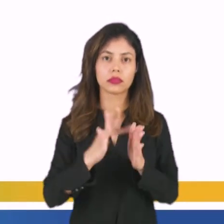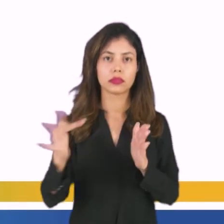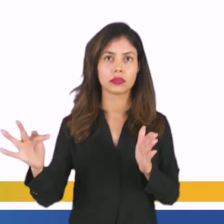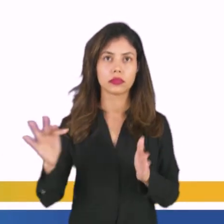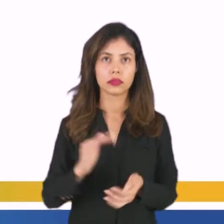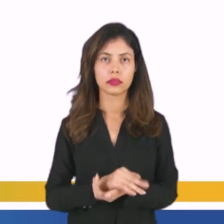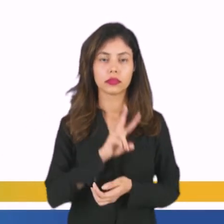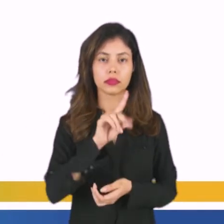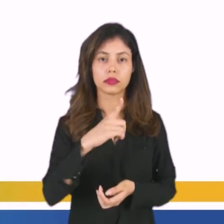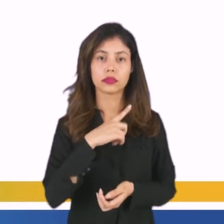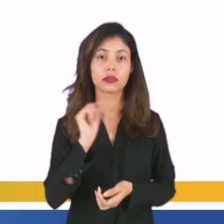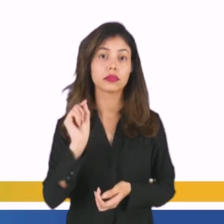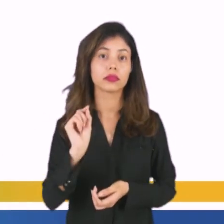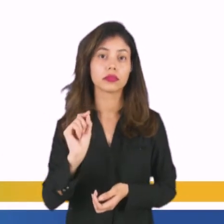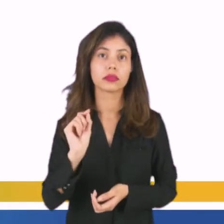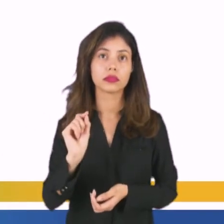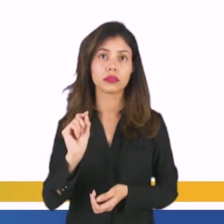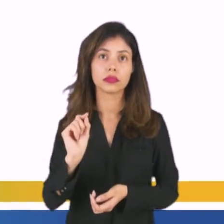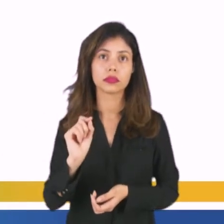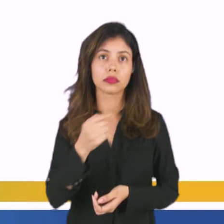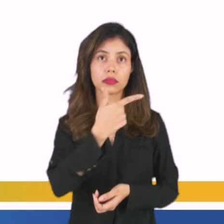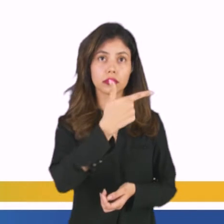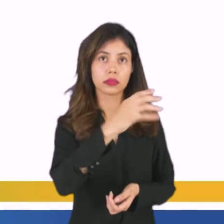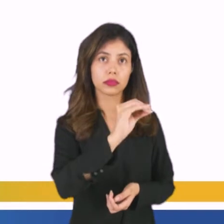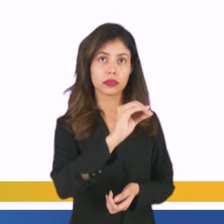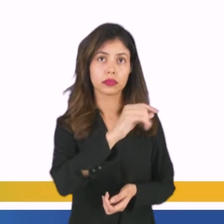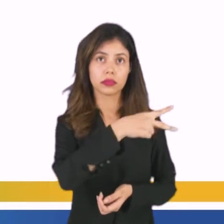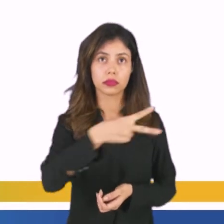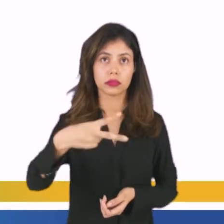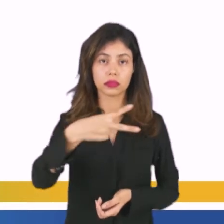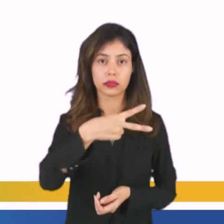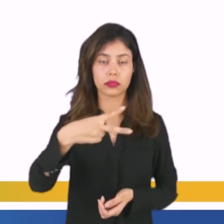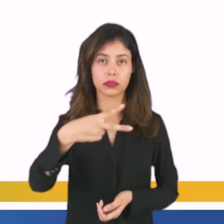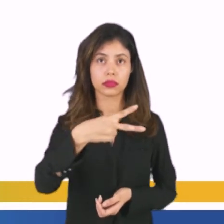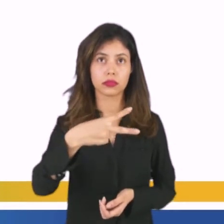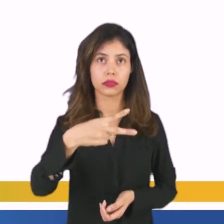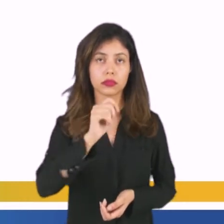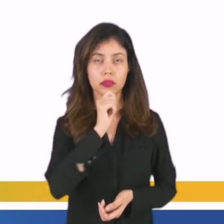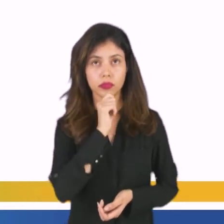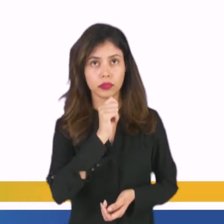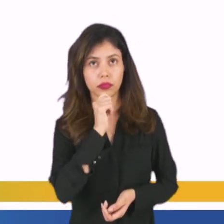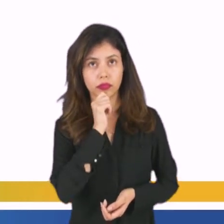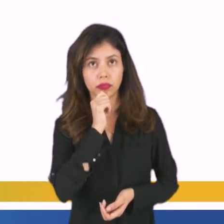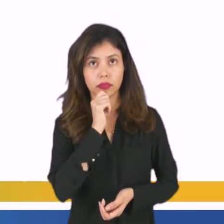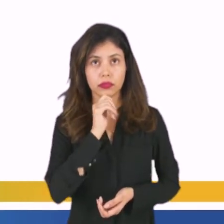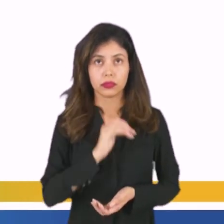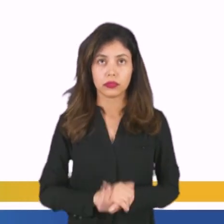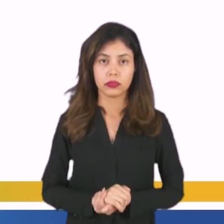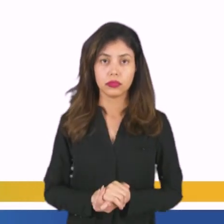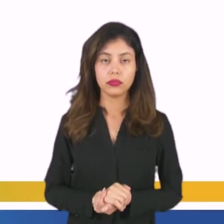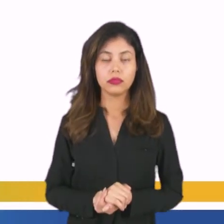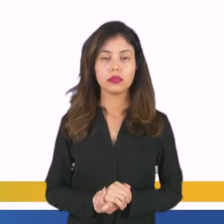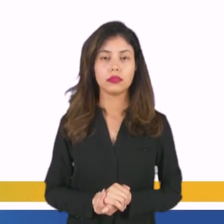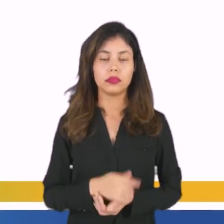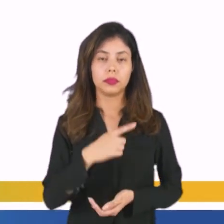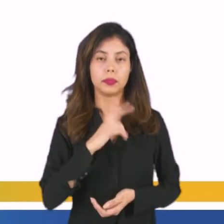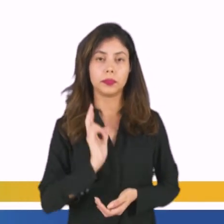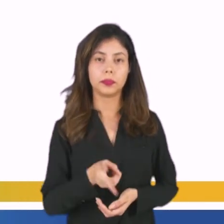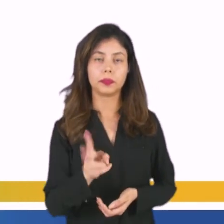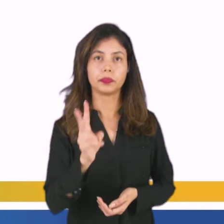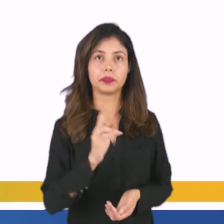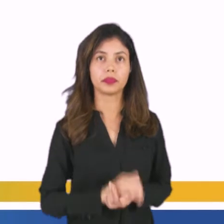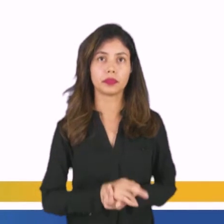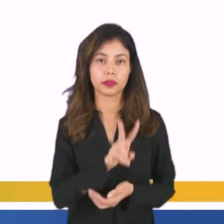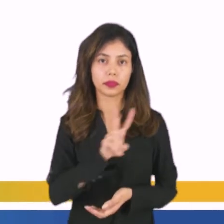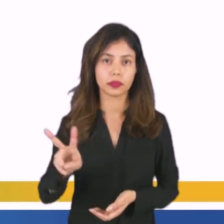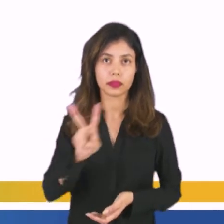função, nós teremos os seguintes valores, que a minha f de 20, ou ainda, meu 20º termo dessa sequência,